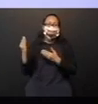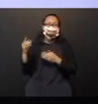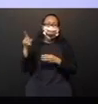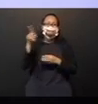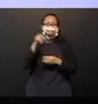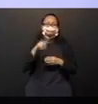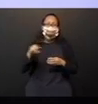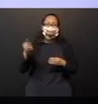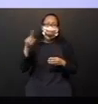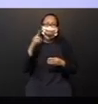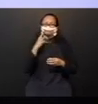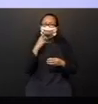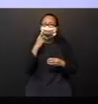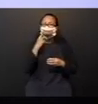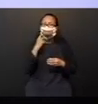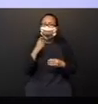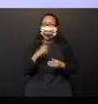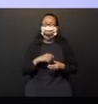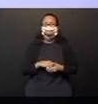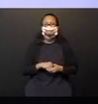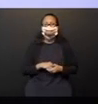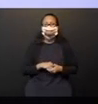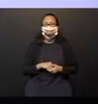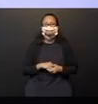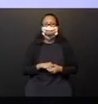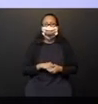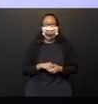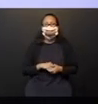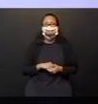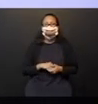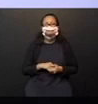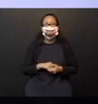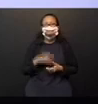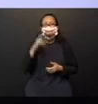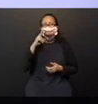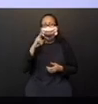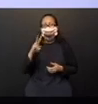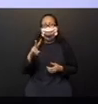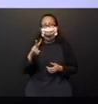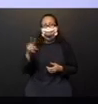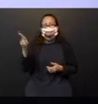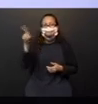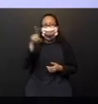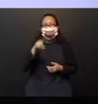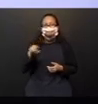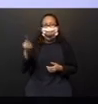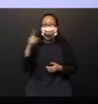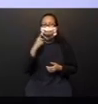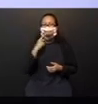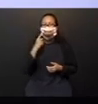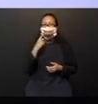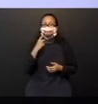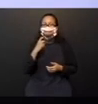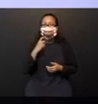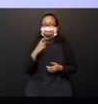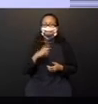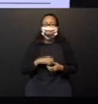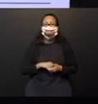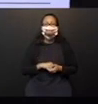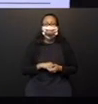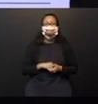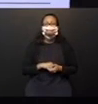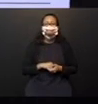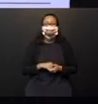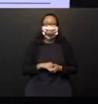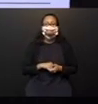circulado em vermelho. Podem fazer em casa. Olha lá, circulado em vermelho. Não falei nada, já estou